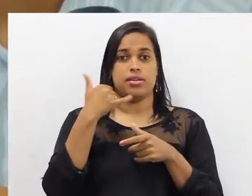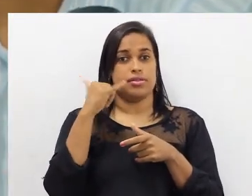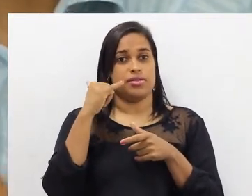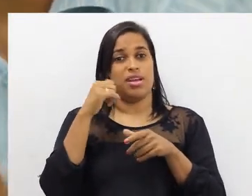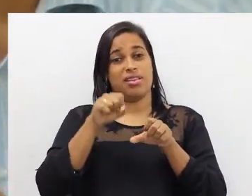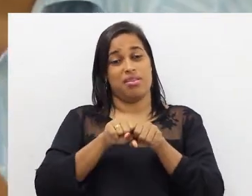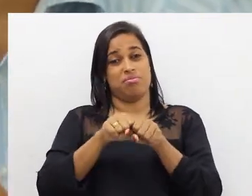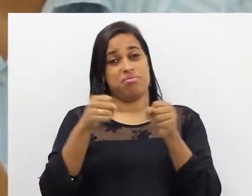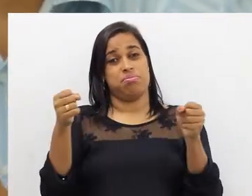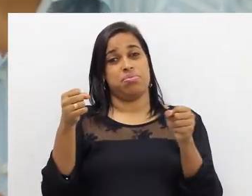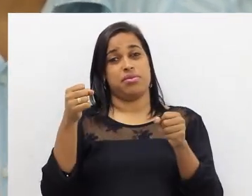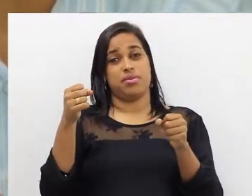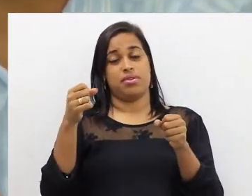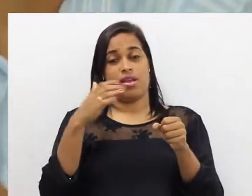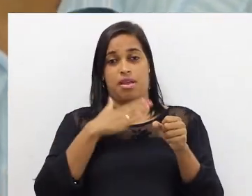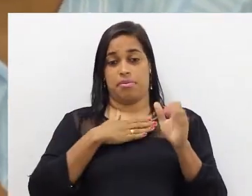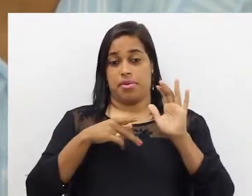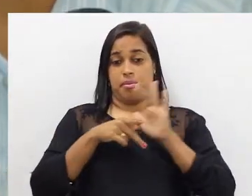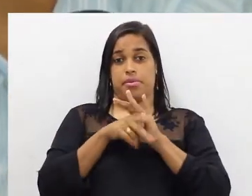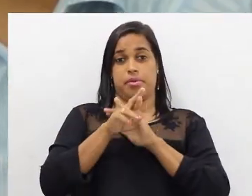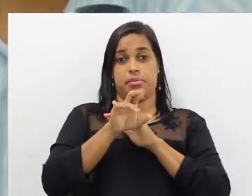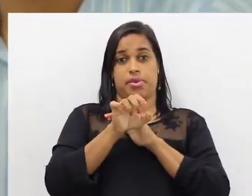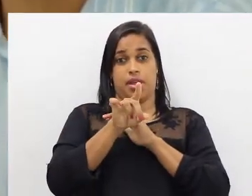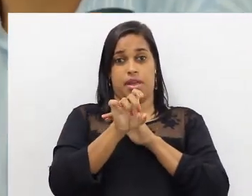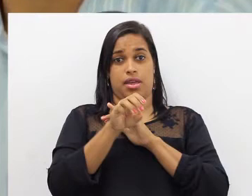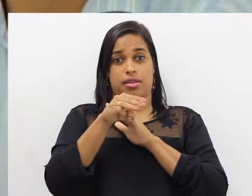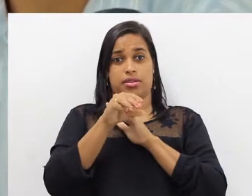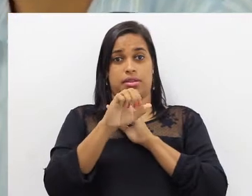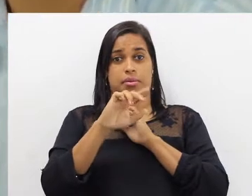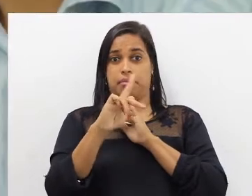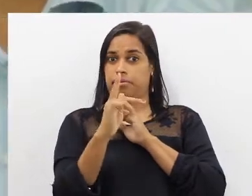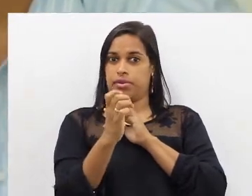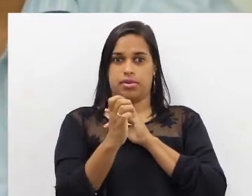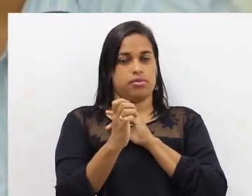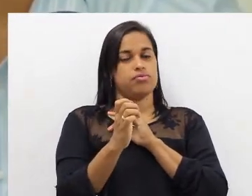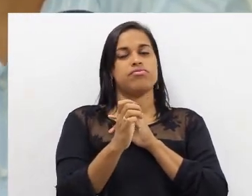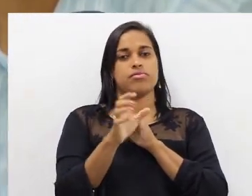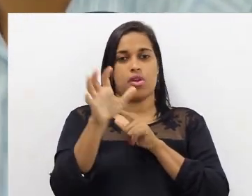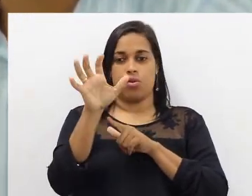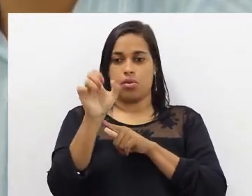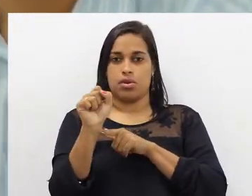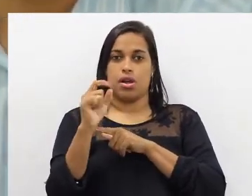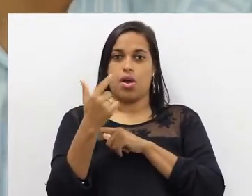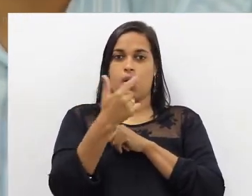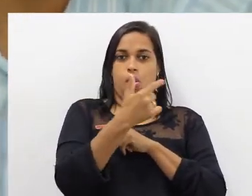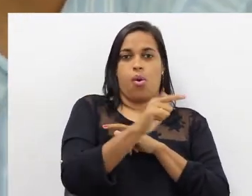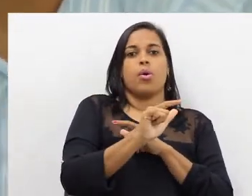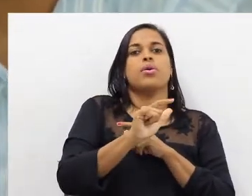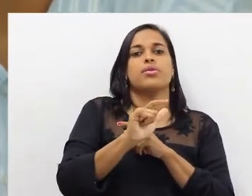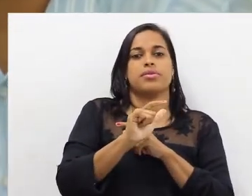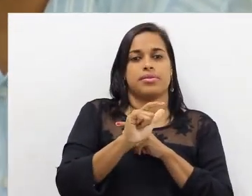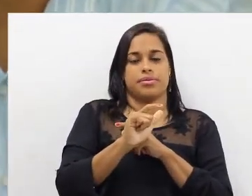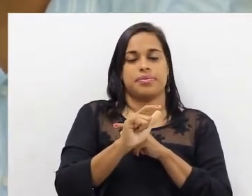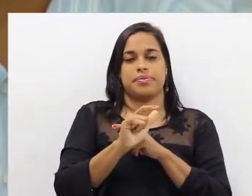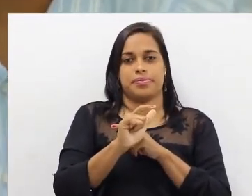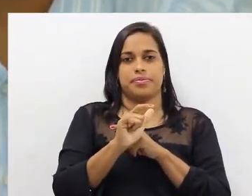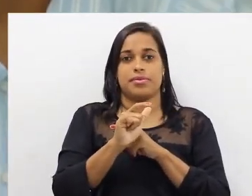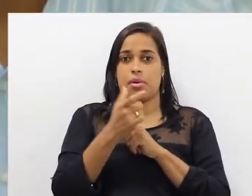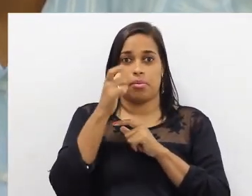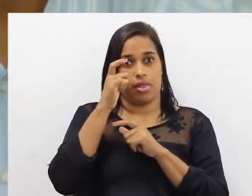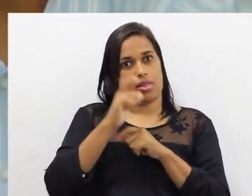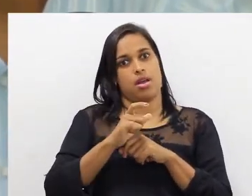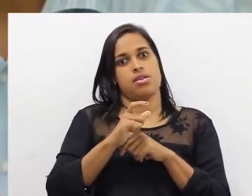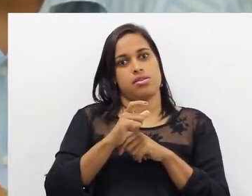quebra, a minha rede mesh automaticamente vai detectar que esse dispositivo não está mais disponível e vai redirecionar o tráfego para o dispositivo. É muito